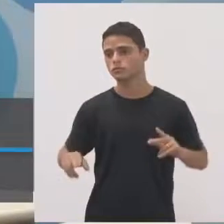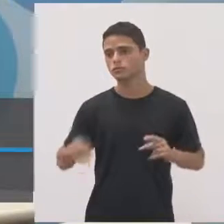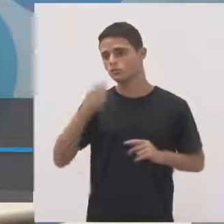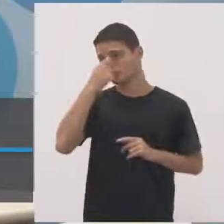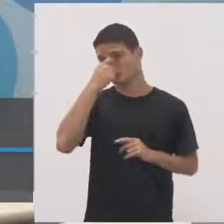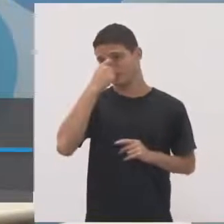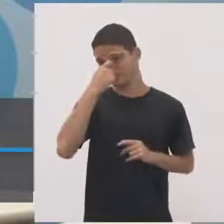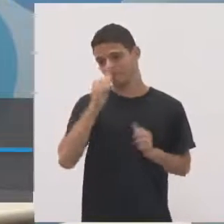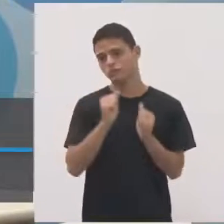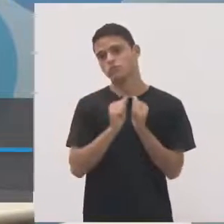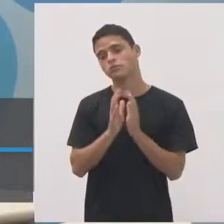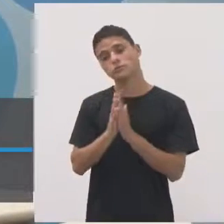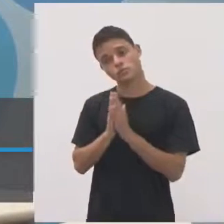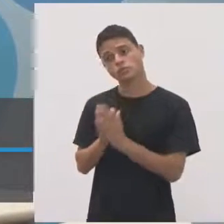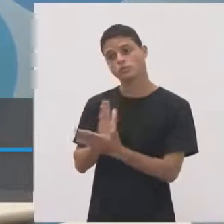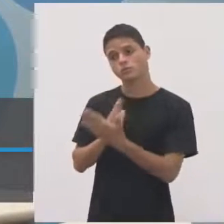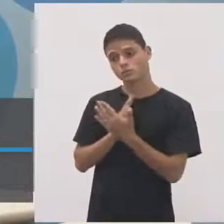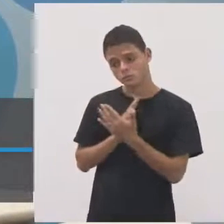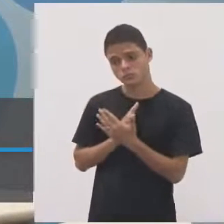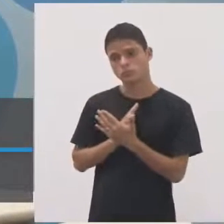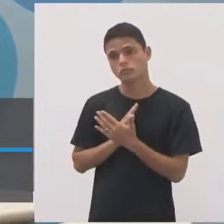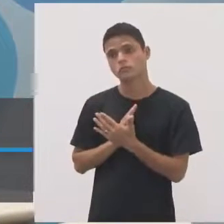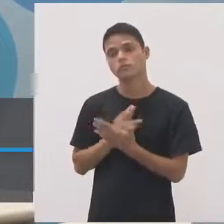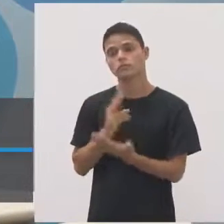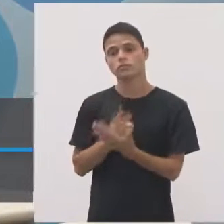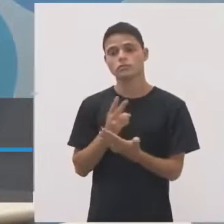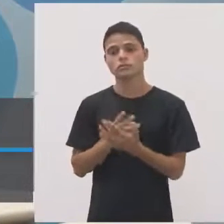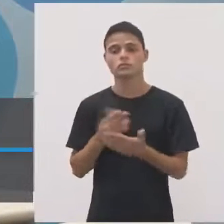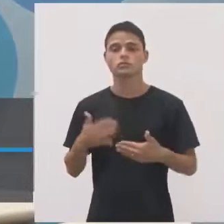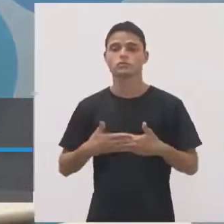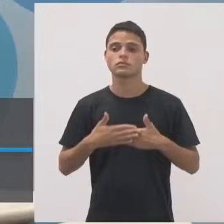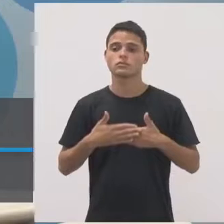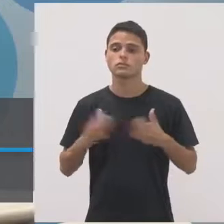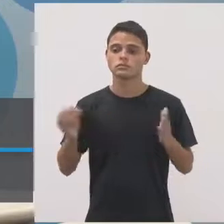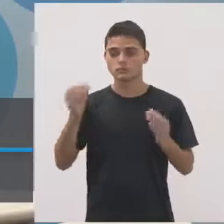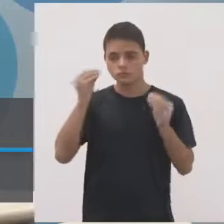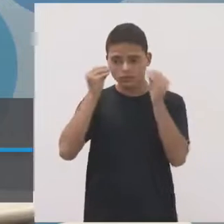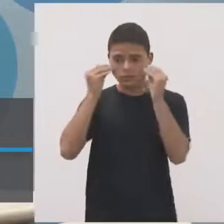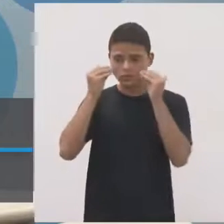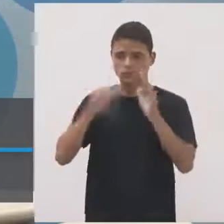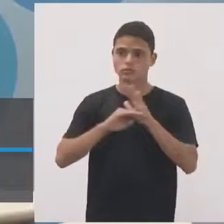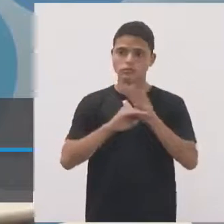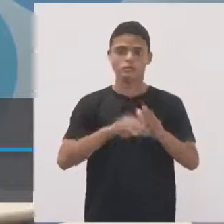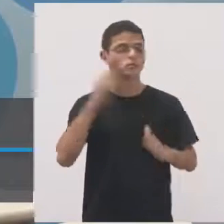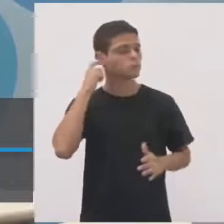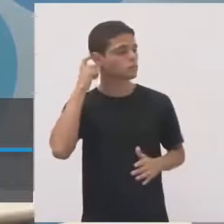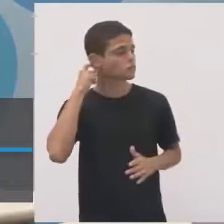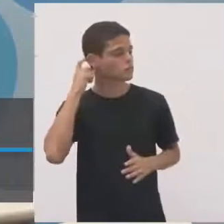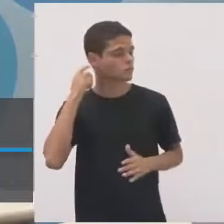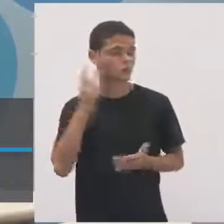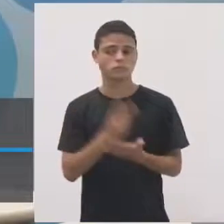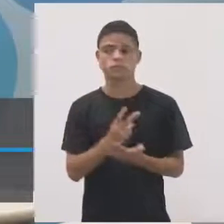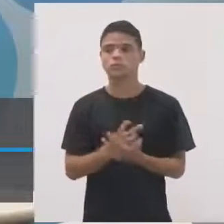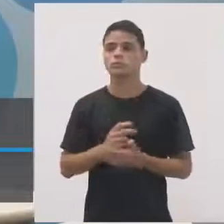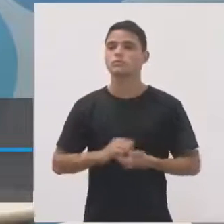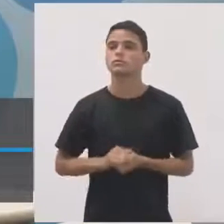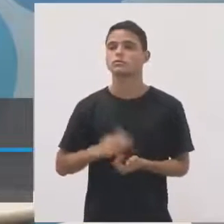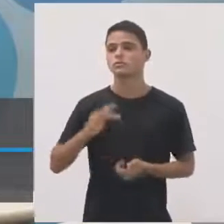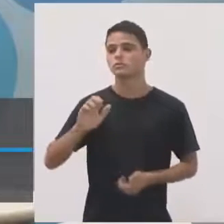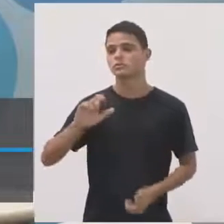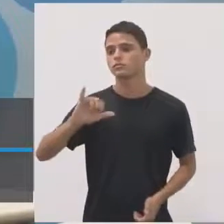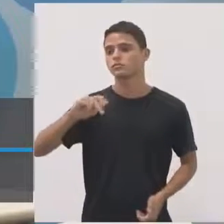da CITEM quiser ajudar aqui. A gente está sempre de braços abertos aí para receber as pessoas para nos auxiliar, tá bom? E